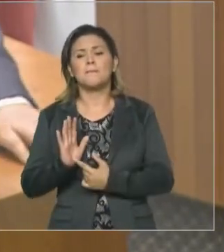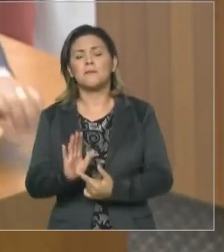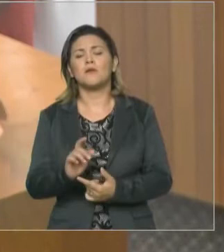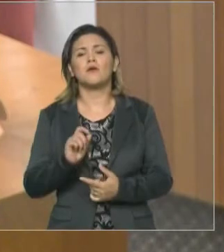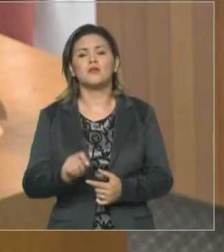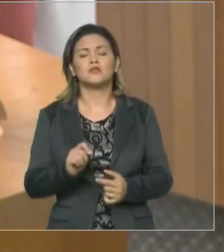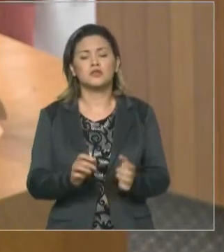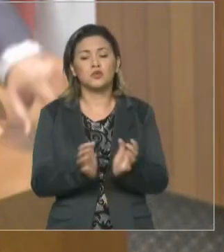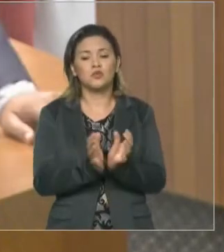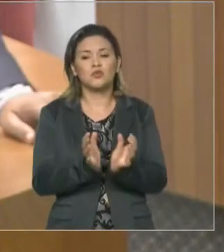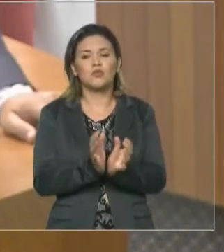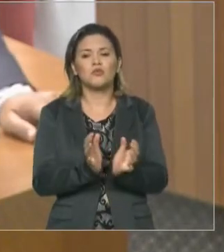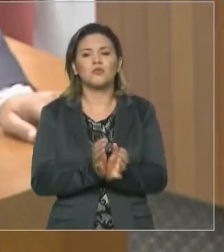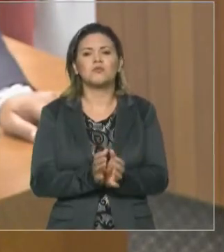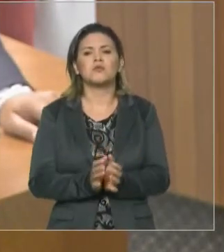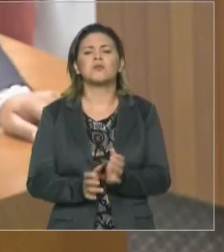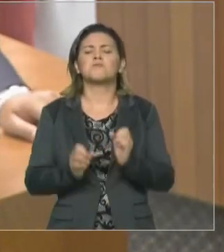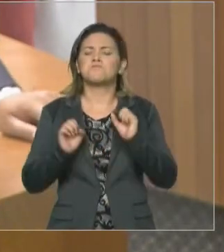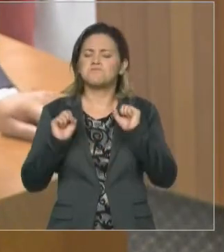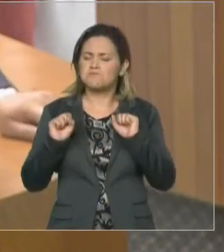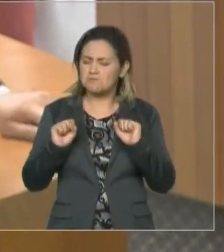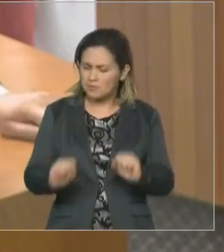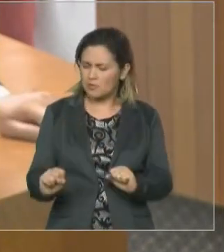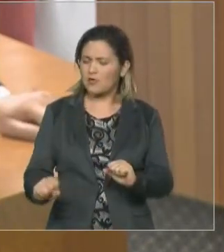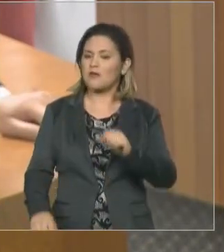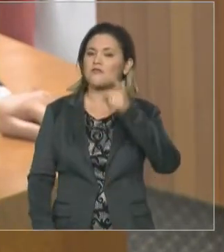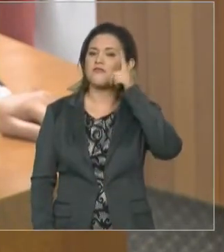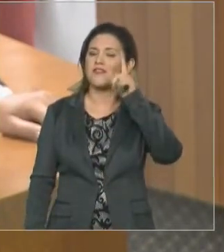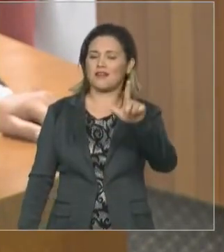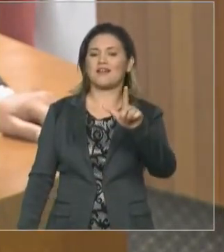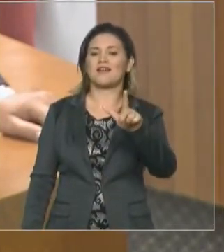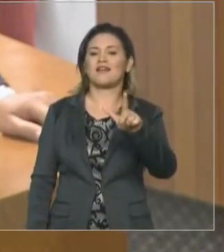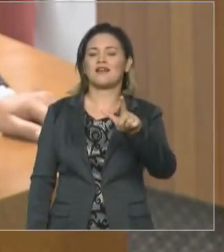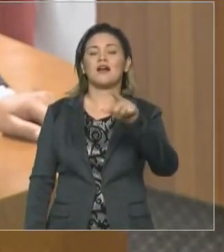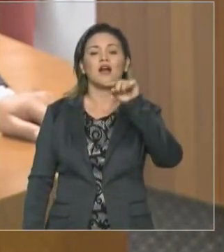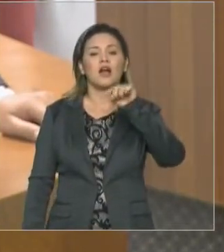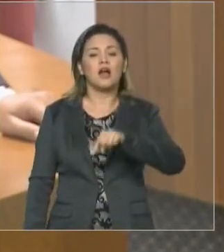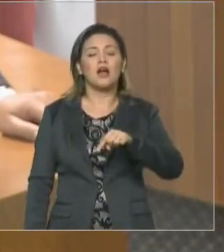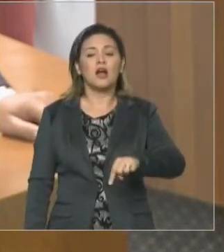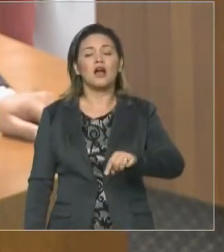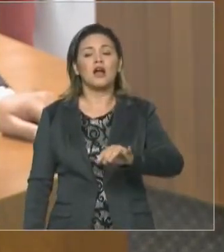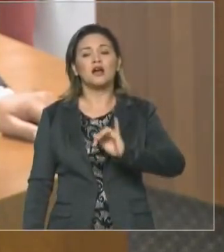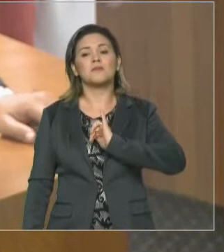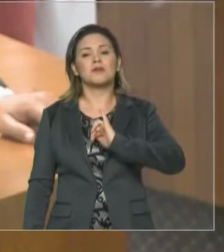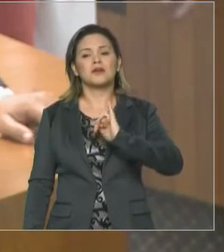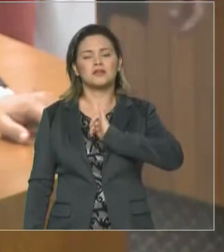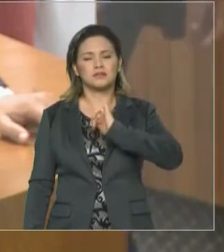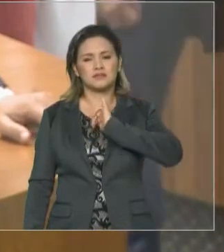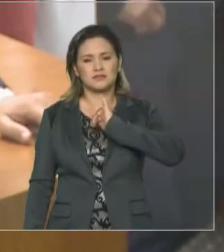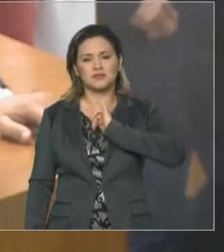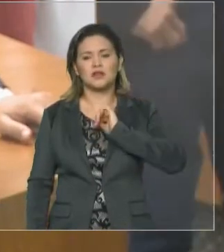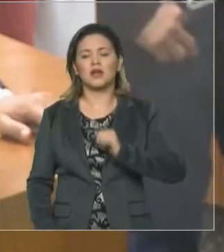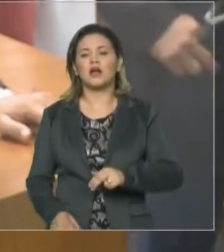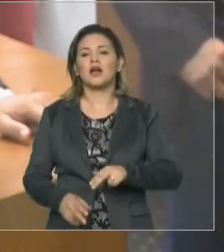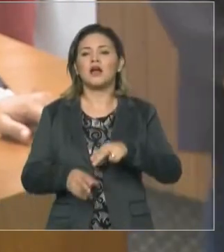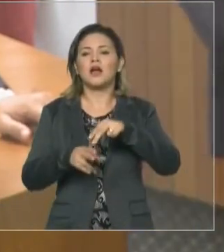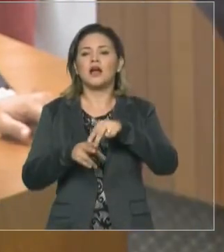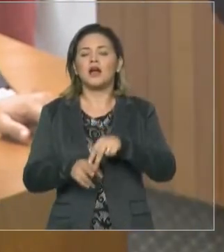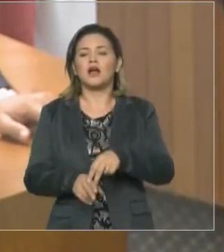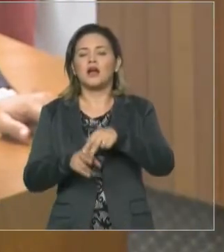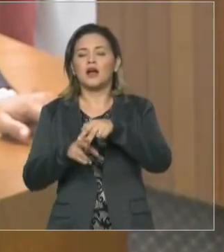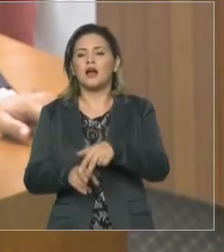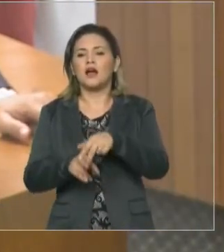entre os grandes times do Maranhão, o Cavalo de Aço é respeitado. O melhor de todo